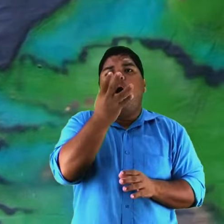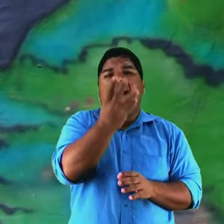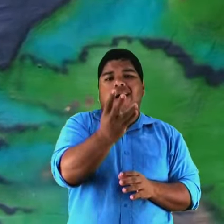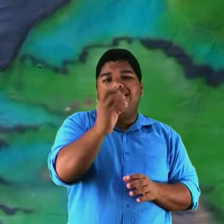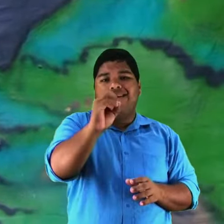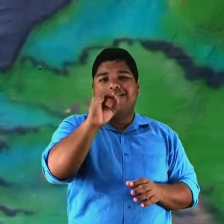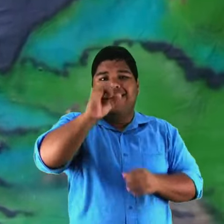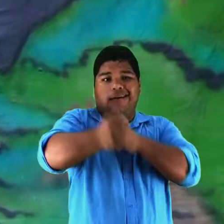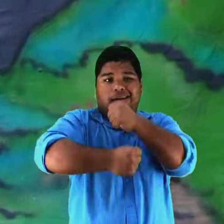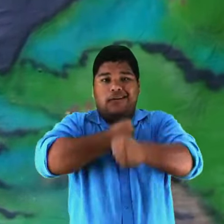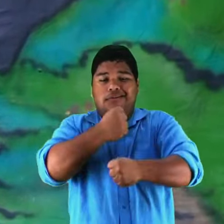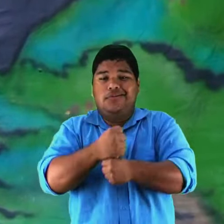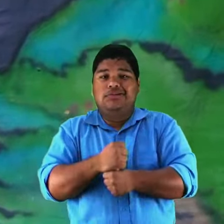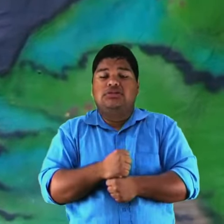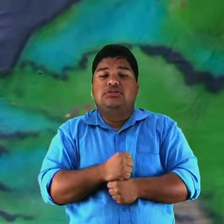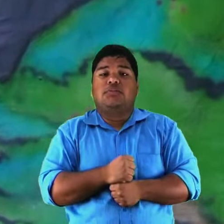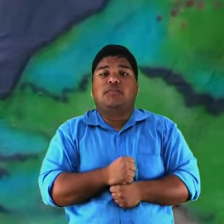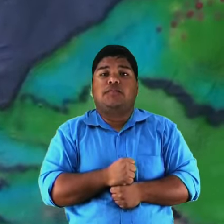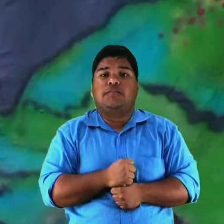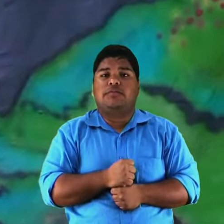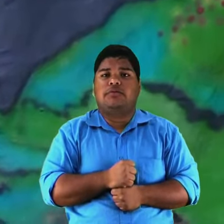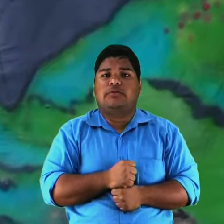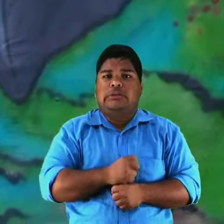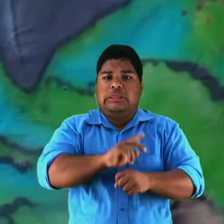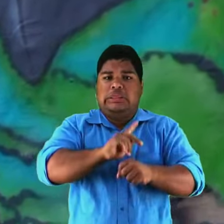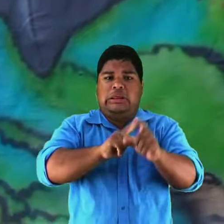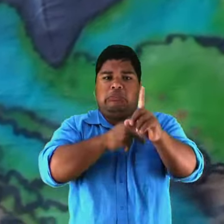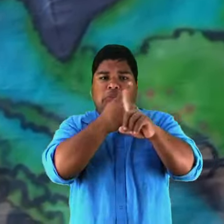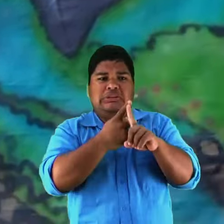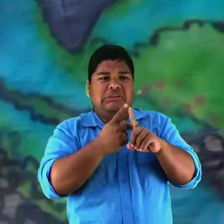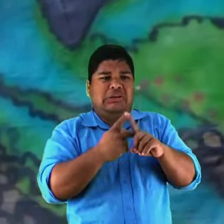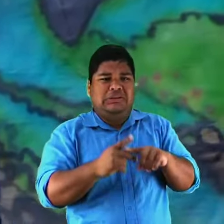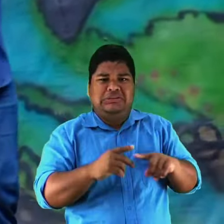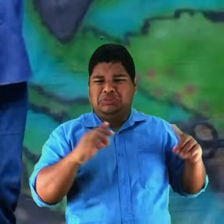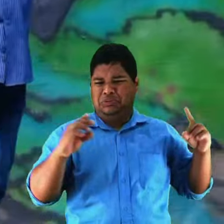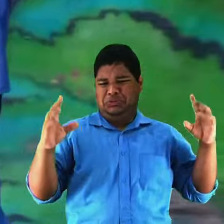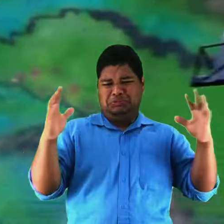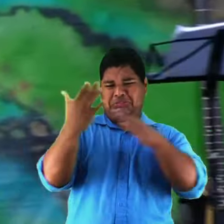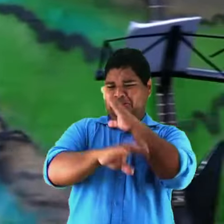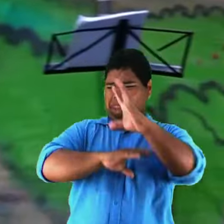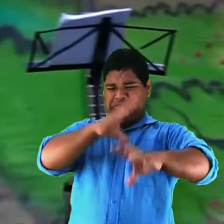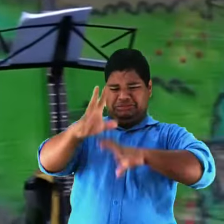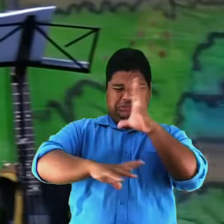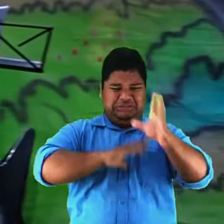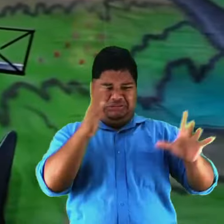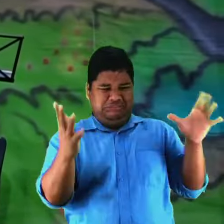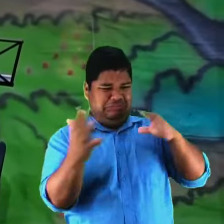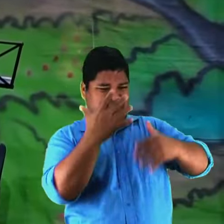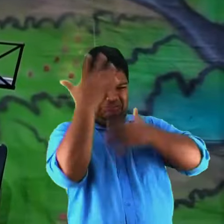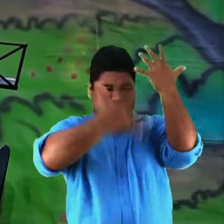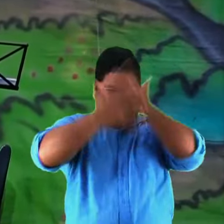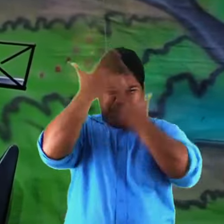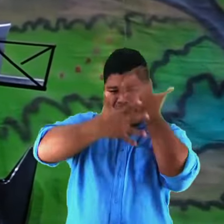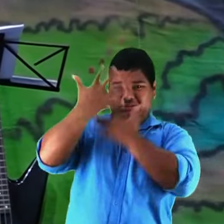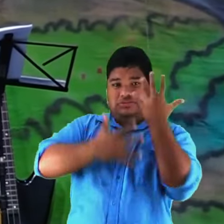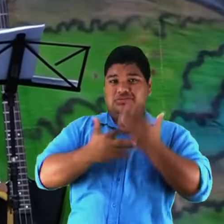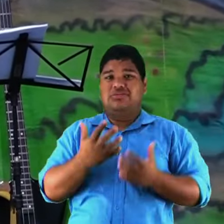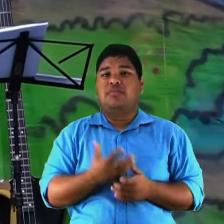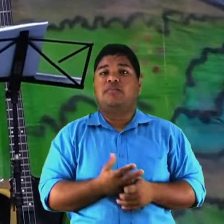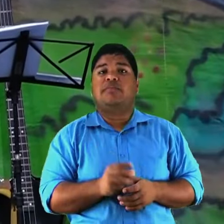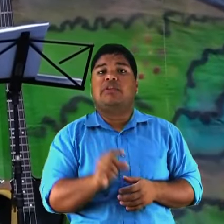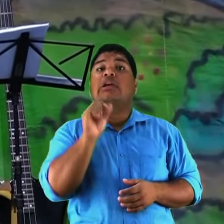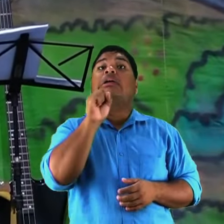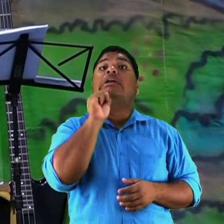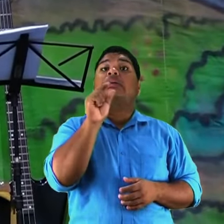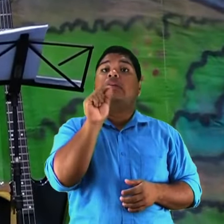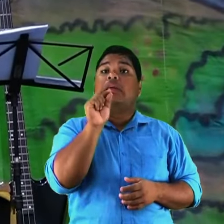generalizado. Num caos generalizado. E eu falo isso para você porque quem nasceu até início dos anos